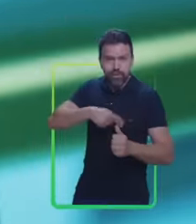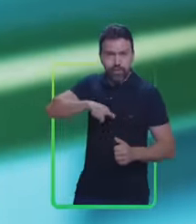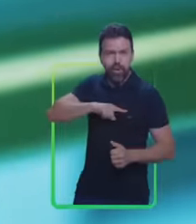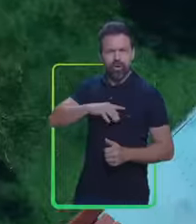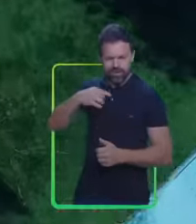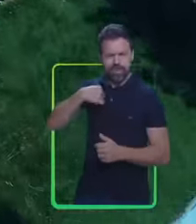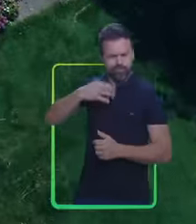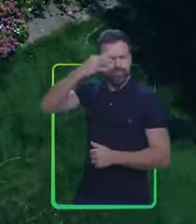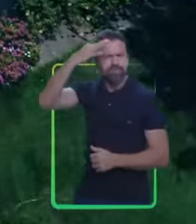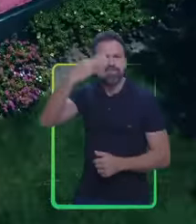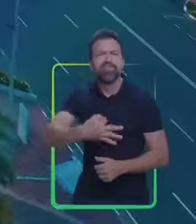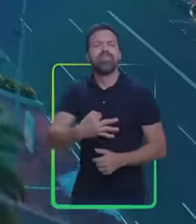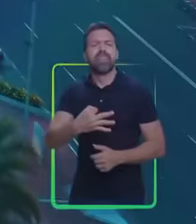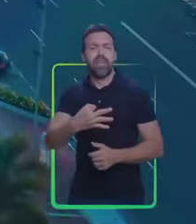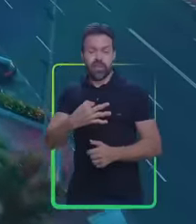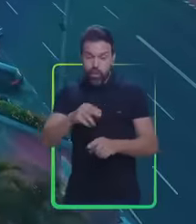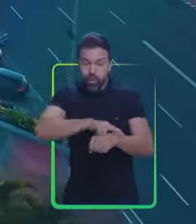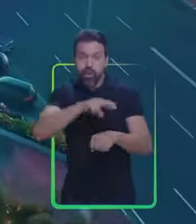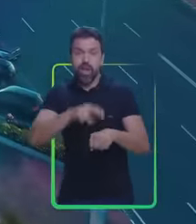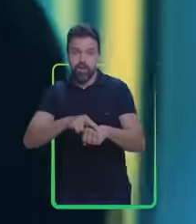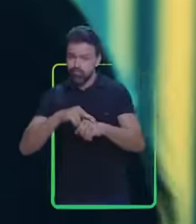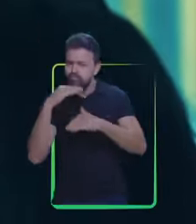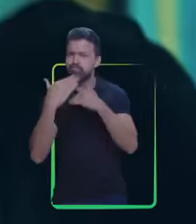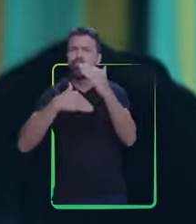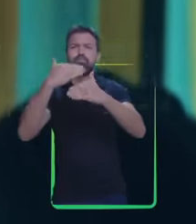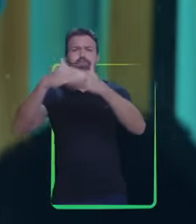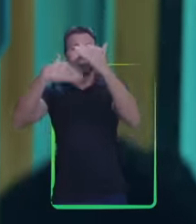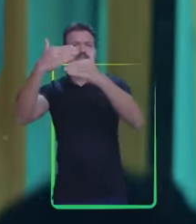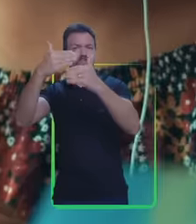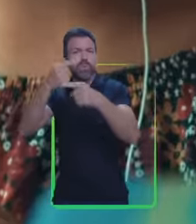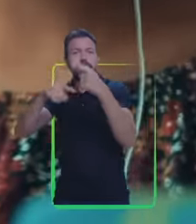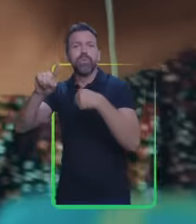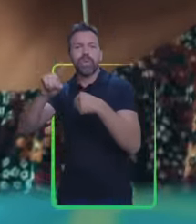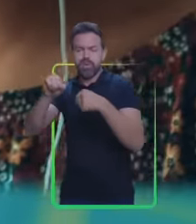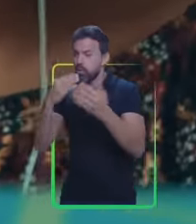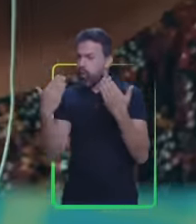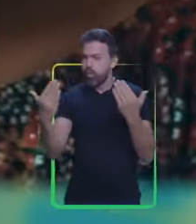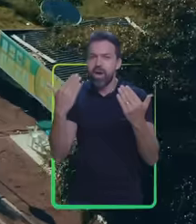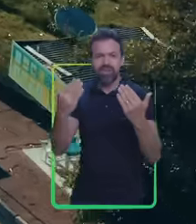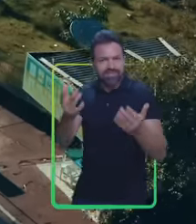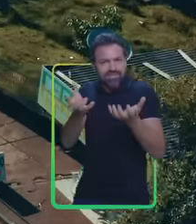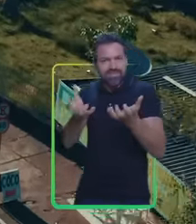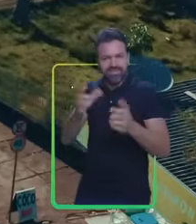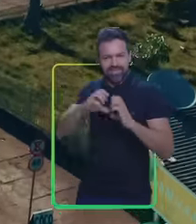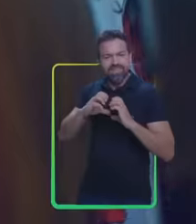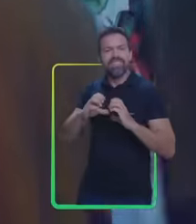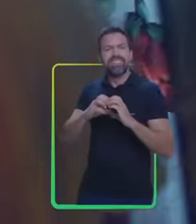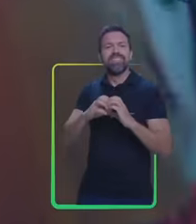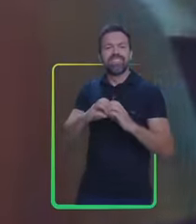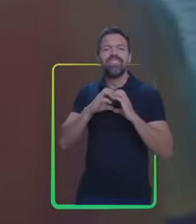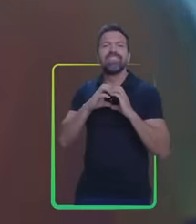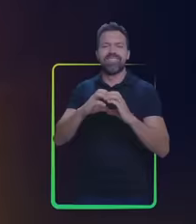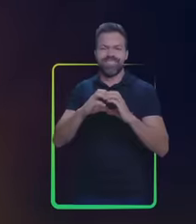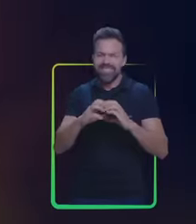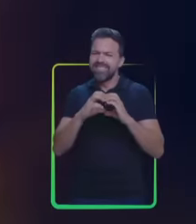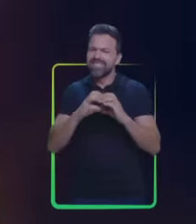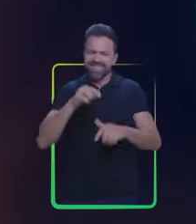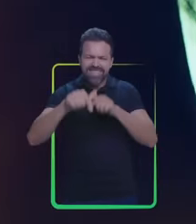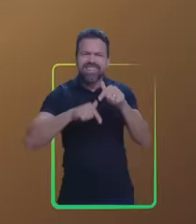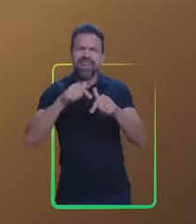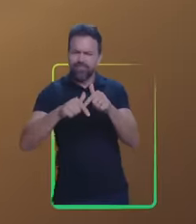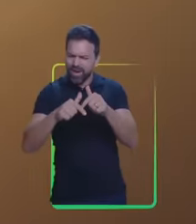tenho certeza. Pra Roraima ir pra frente, quem compara que é Tereza. Tereza trabalha